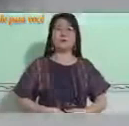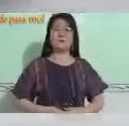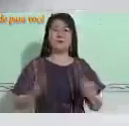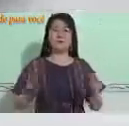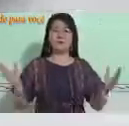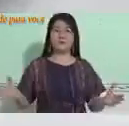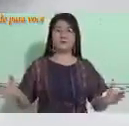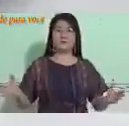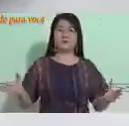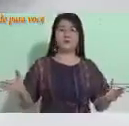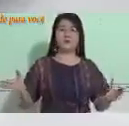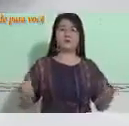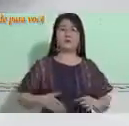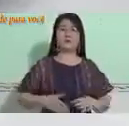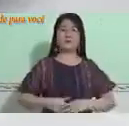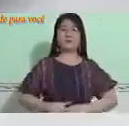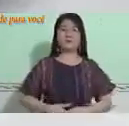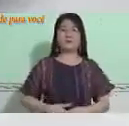o tratamento adequado.